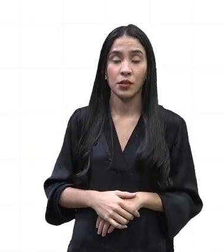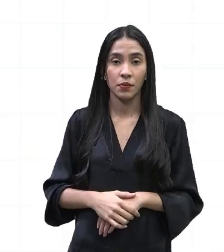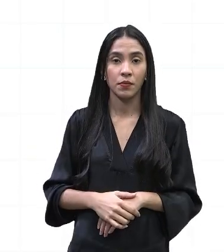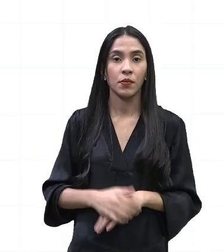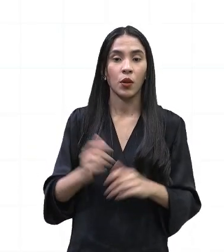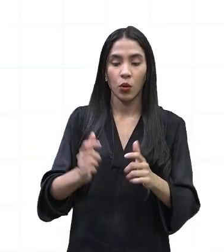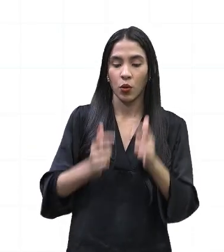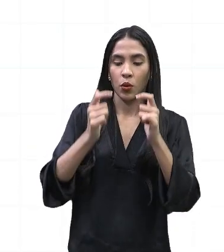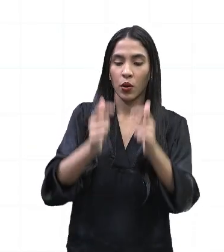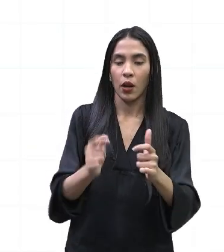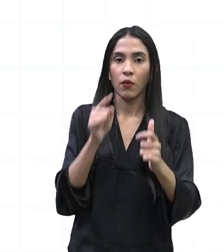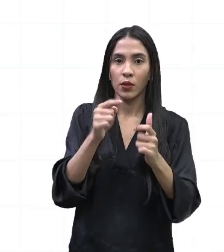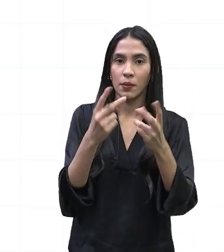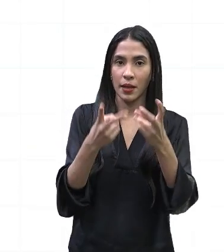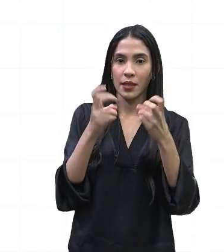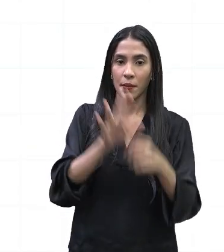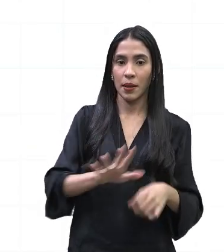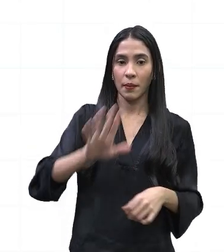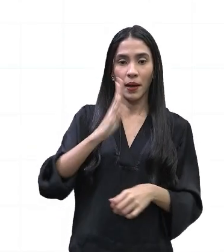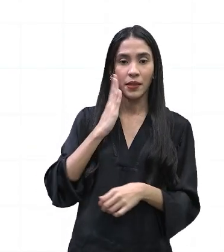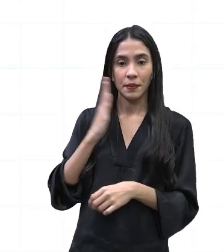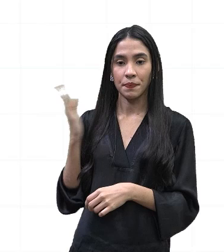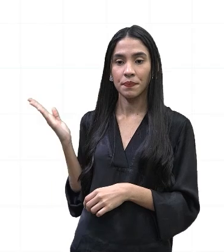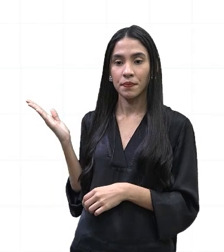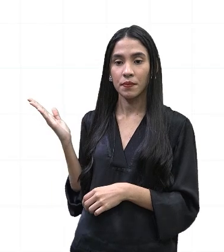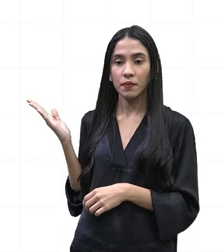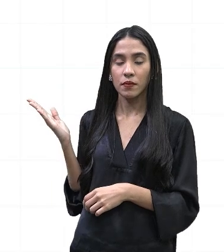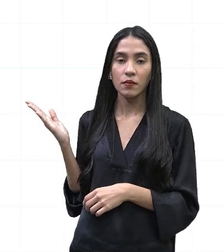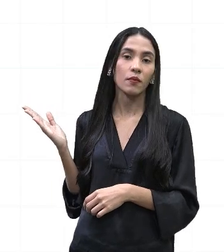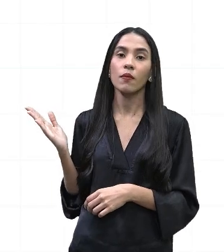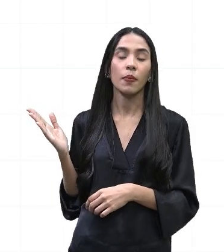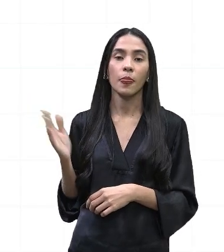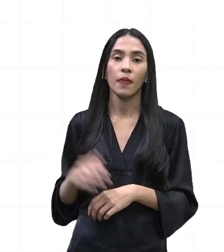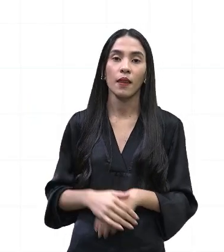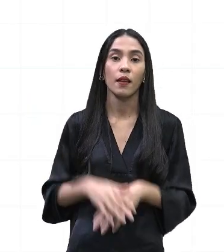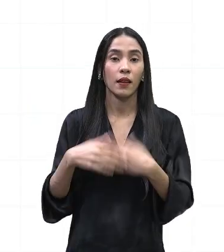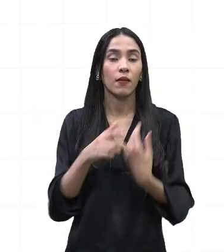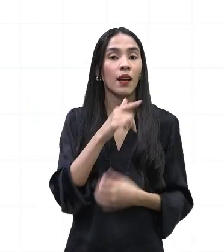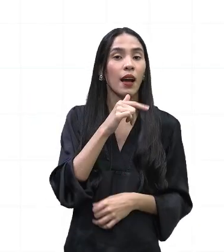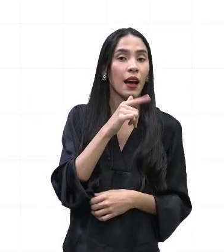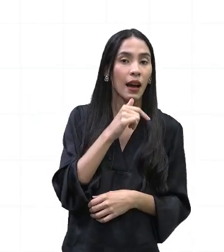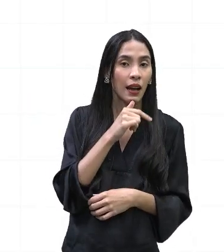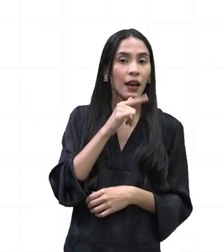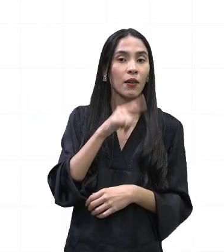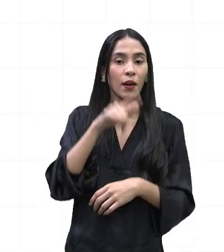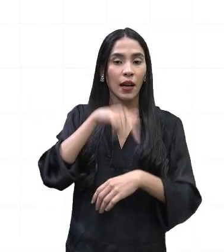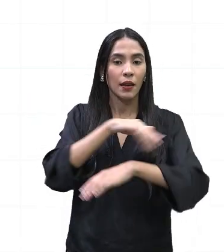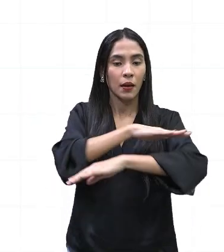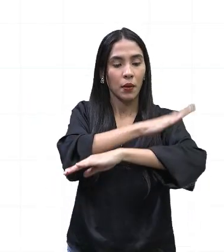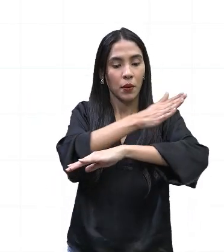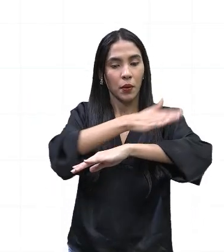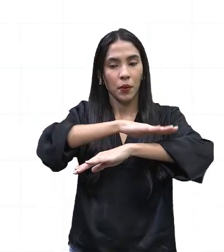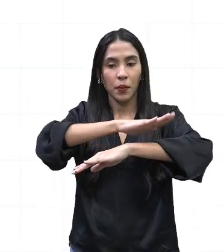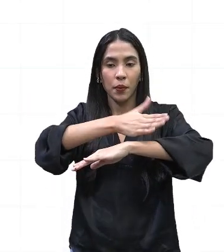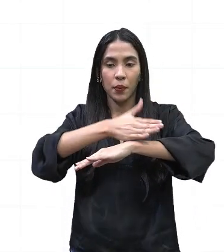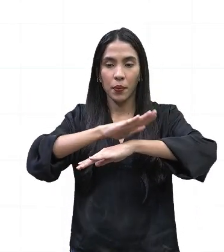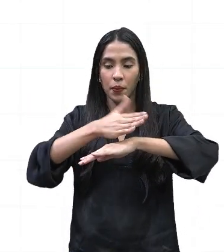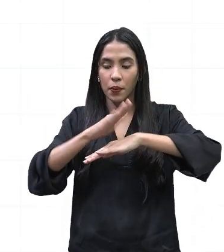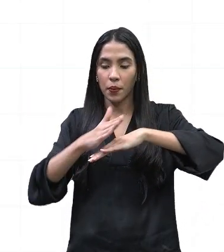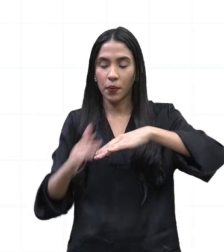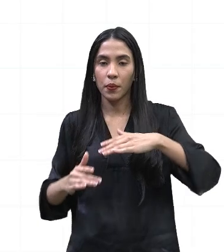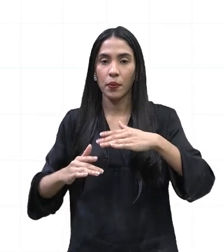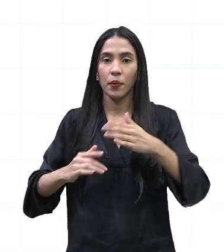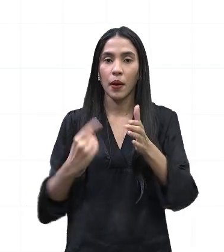Numa central, como você vê aí, né, de usina hidrelétrica, a água é represada e ela faz